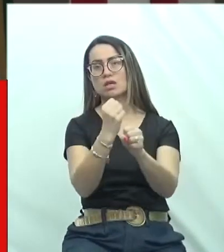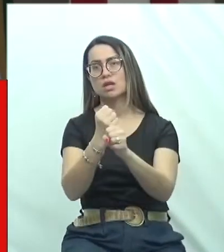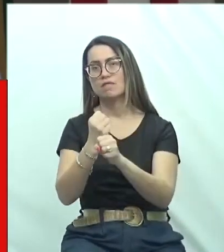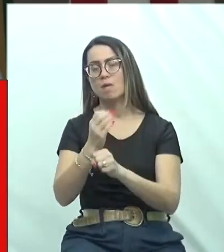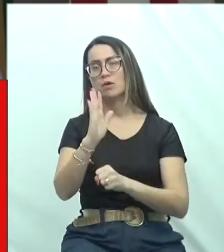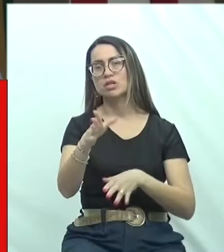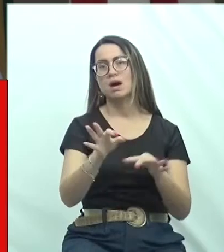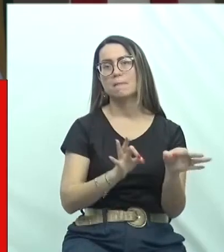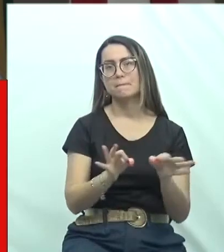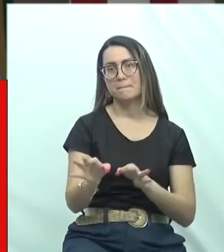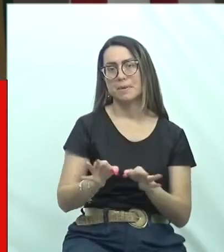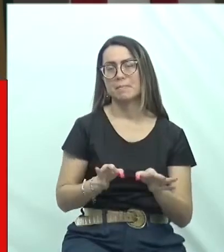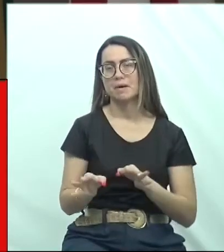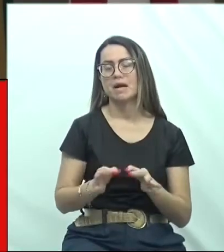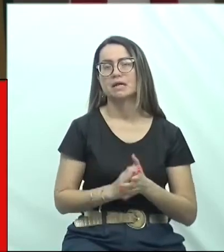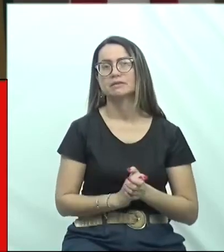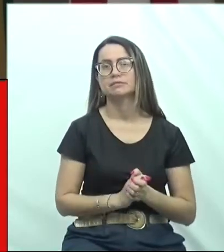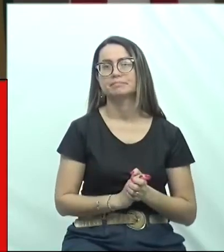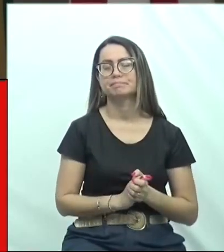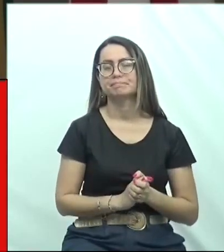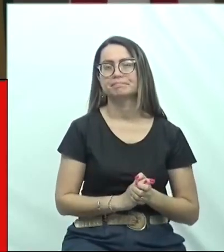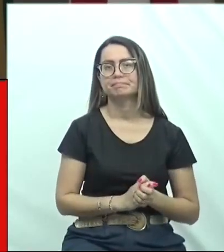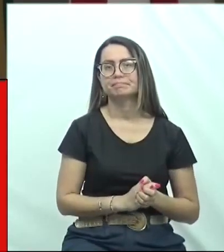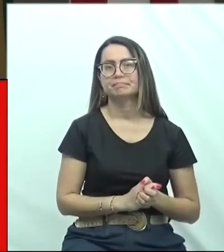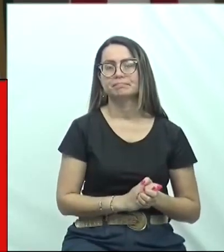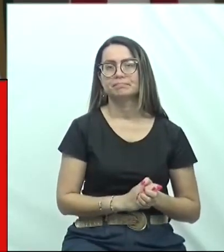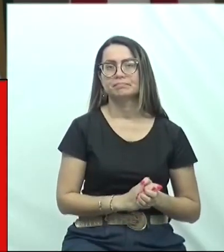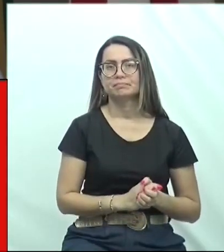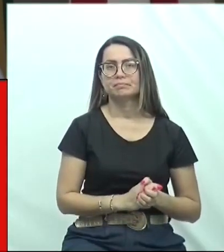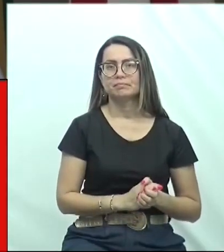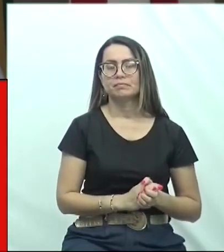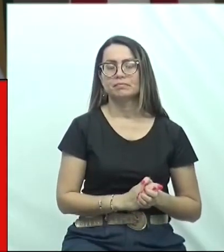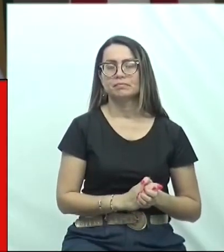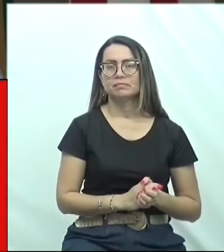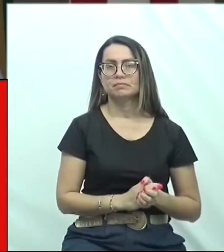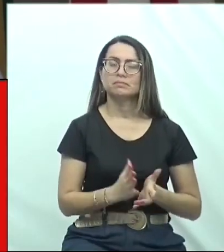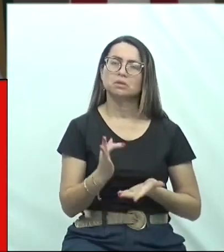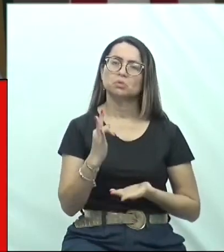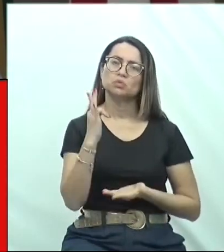preparadas, mais reforçadas para estar recebendo,